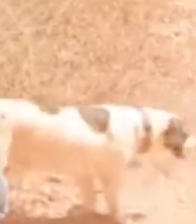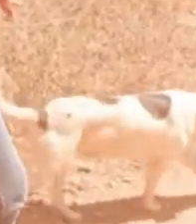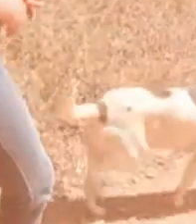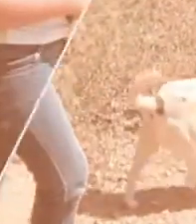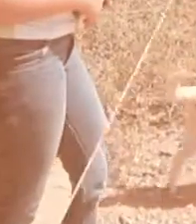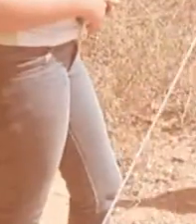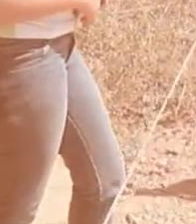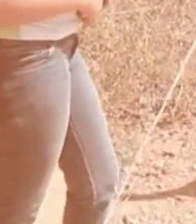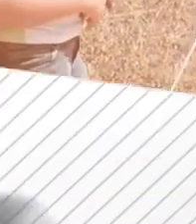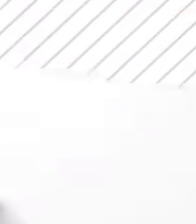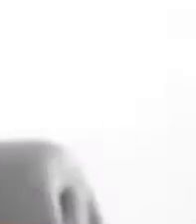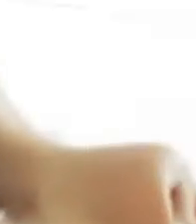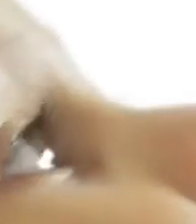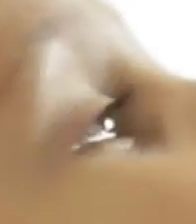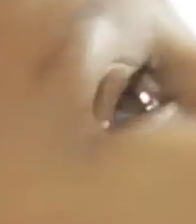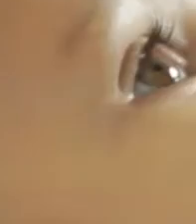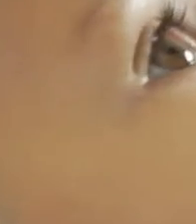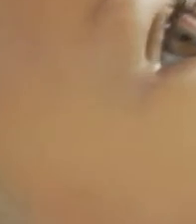Música